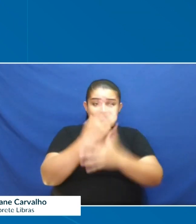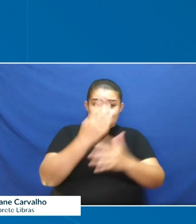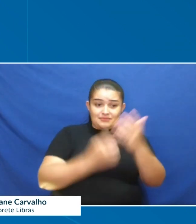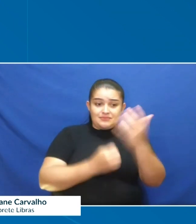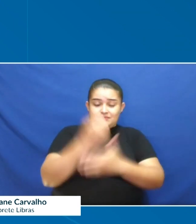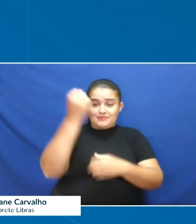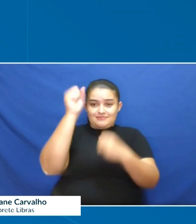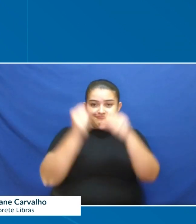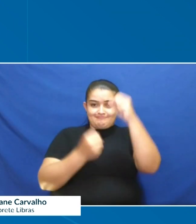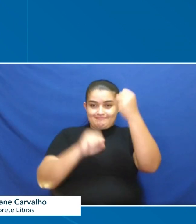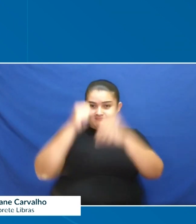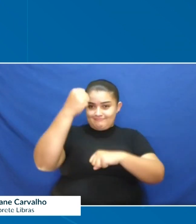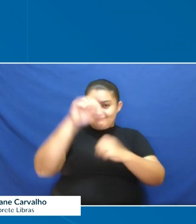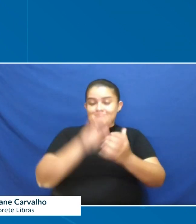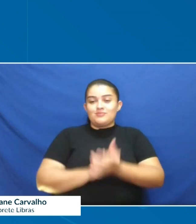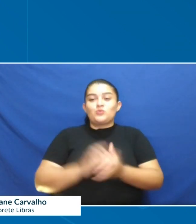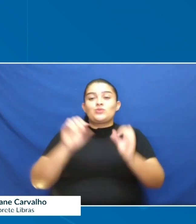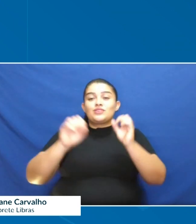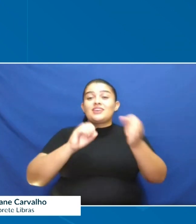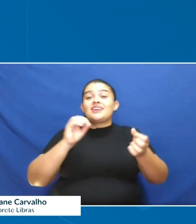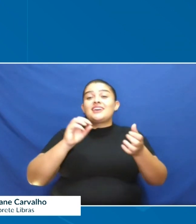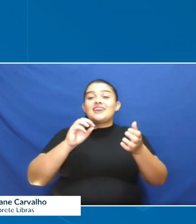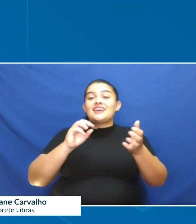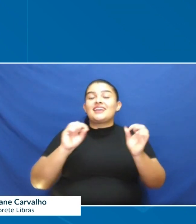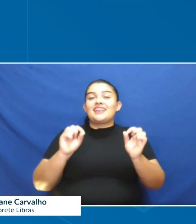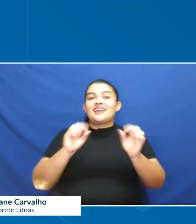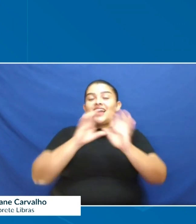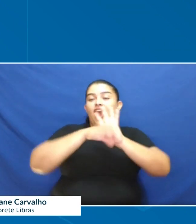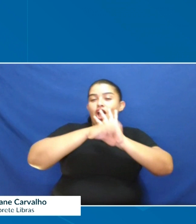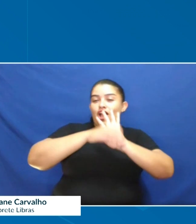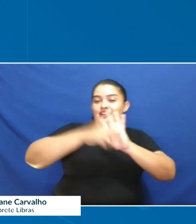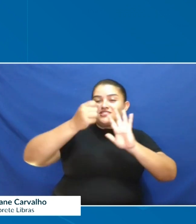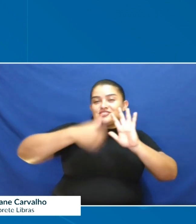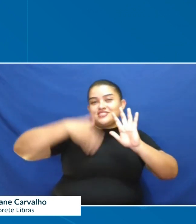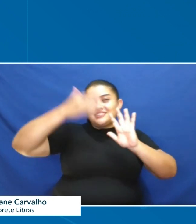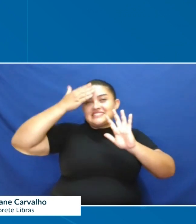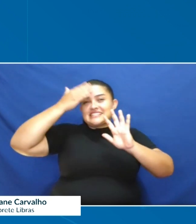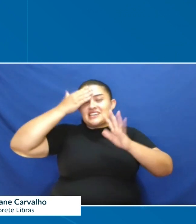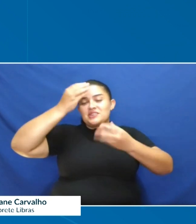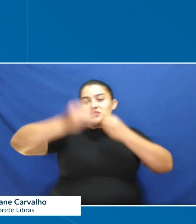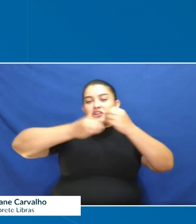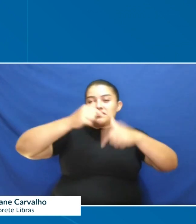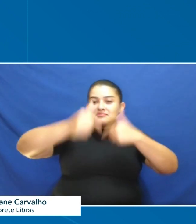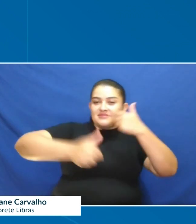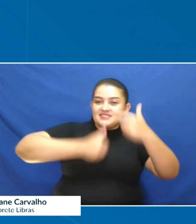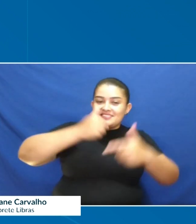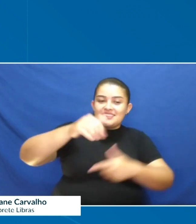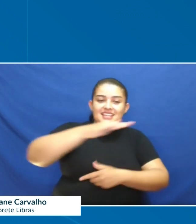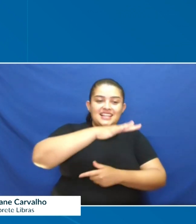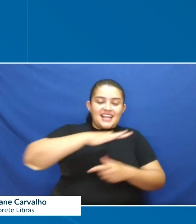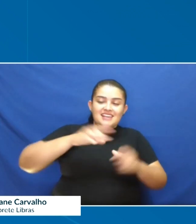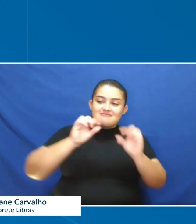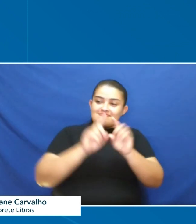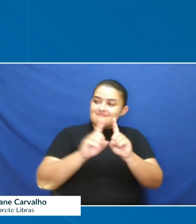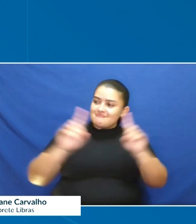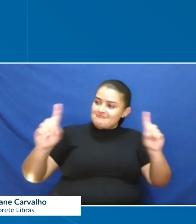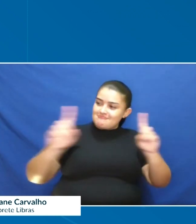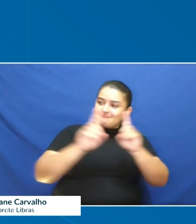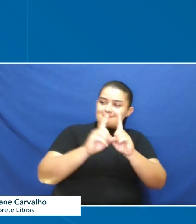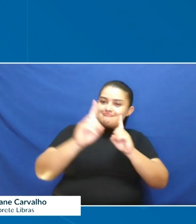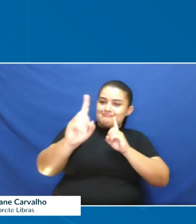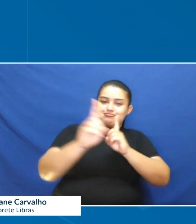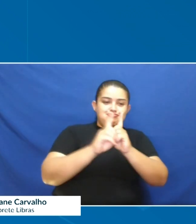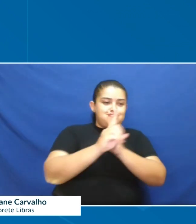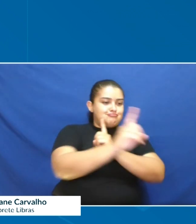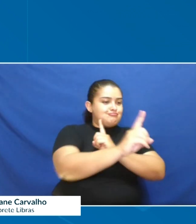nas outras, foi a definição dessas estações de trabalho, que deveria ter um espaçamento de 1,5 m entre as